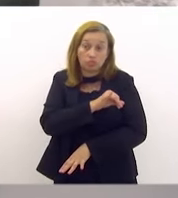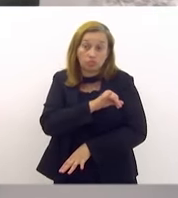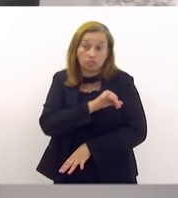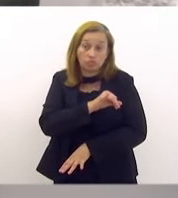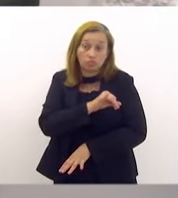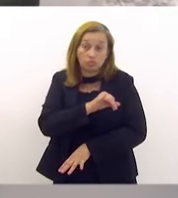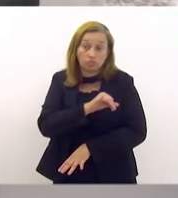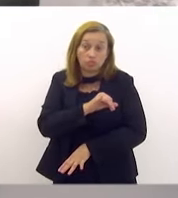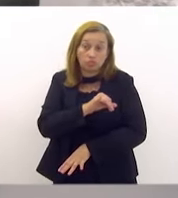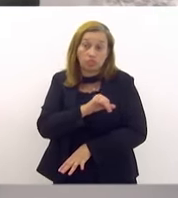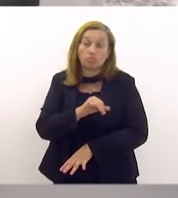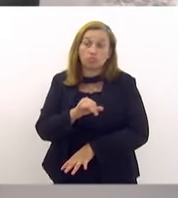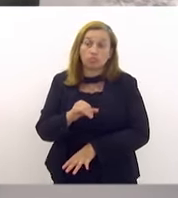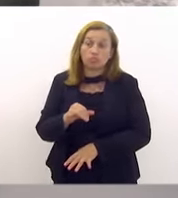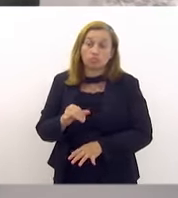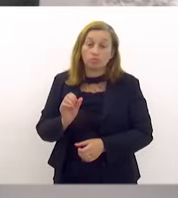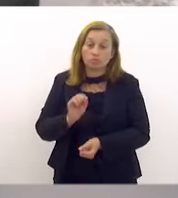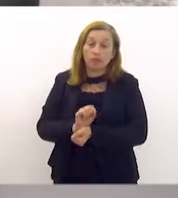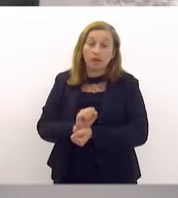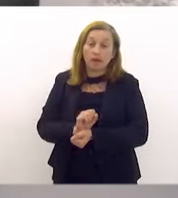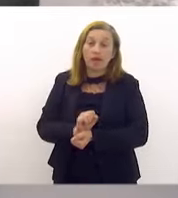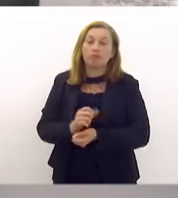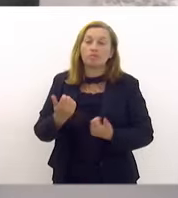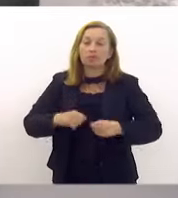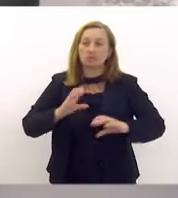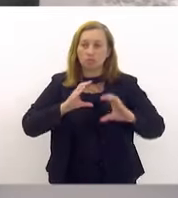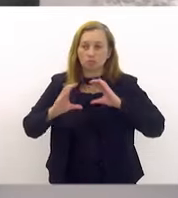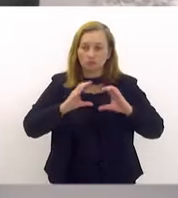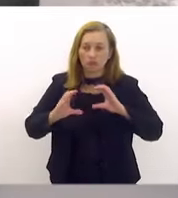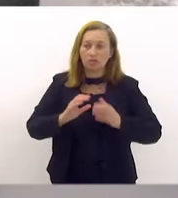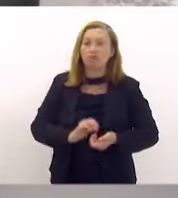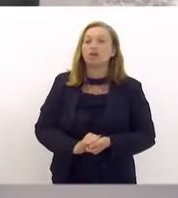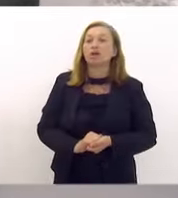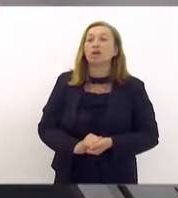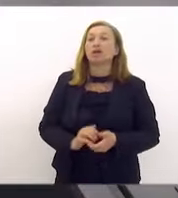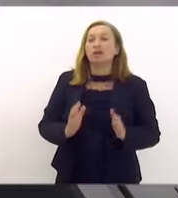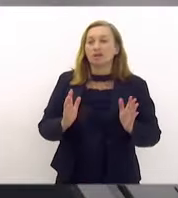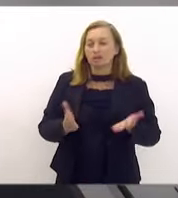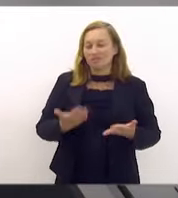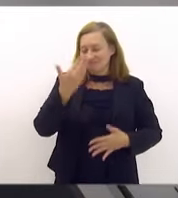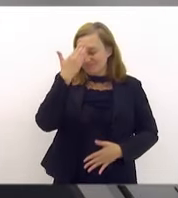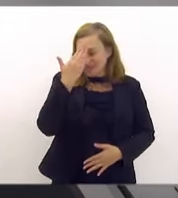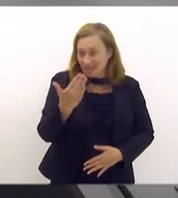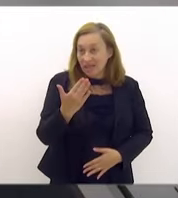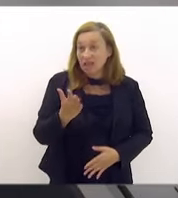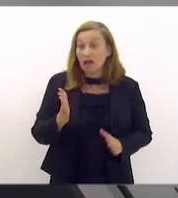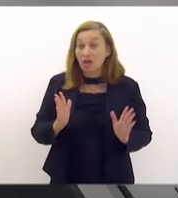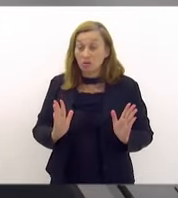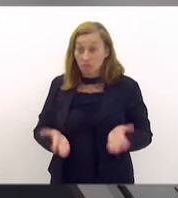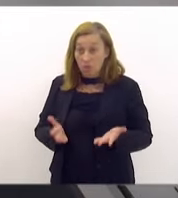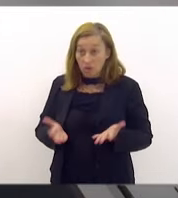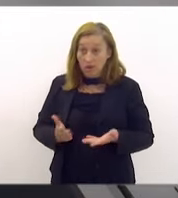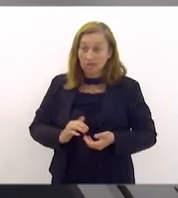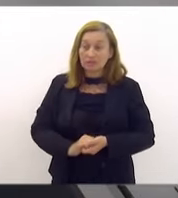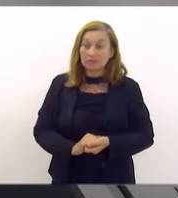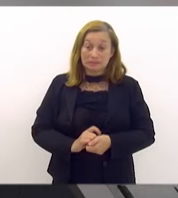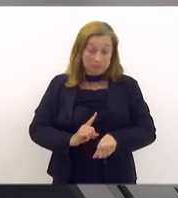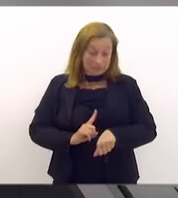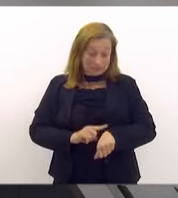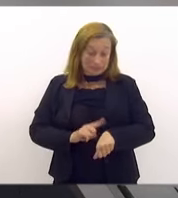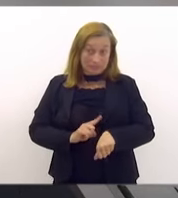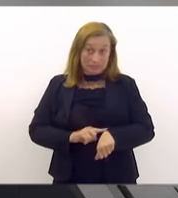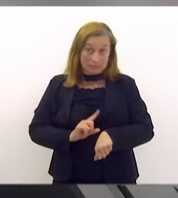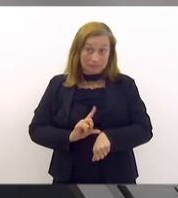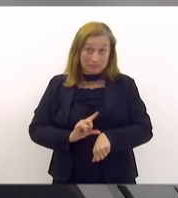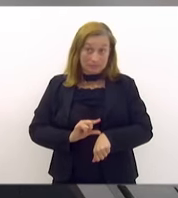precisamos ter interlocução exatamente agora vamos chegar um lugar comum obrigada obrigada vamos aqui só porque a gente tem um horário